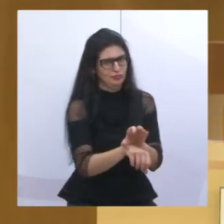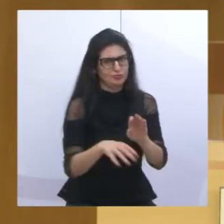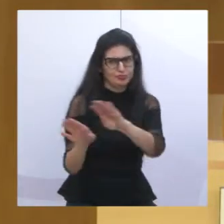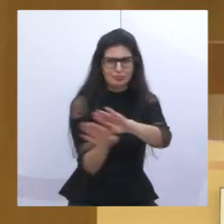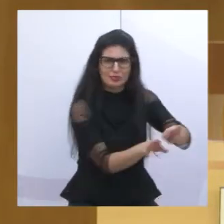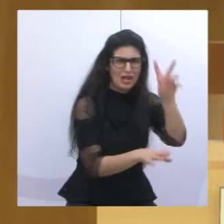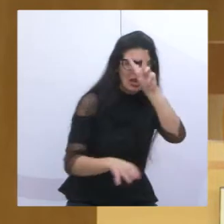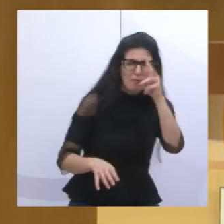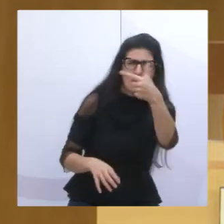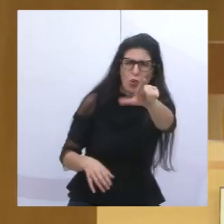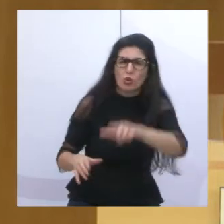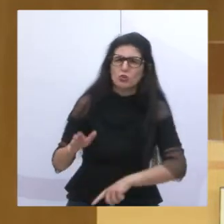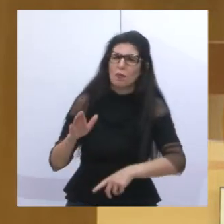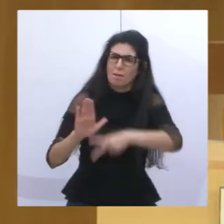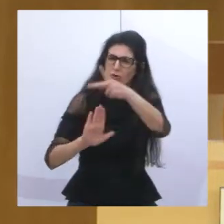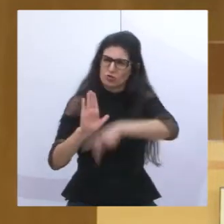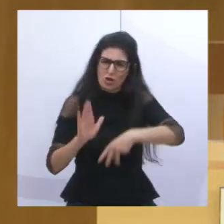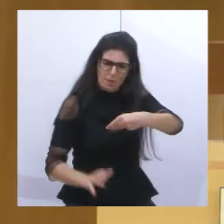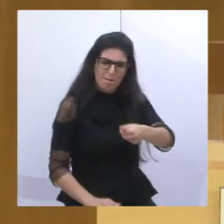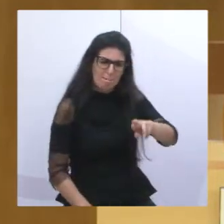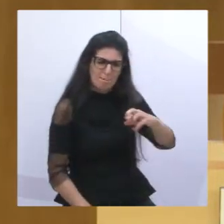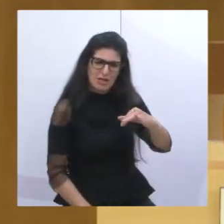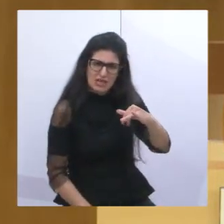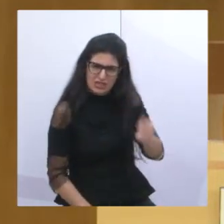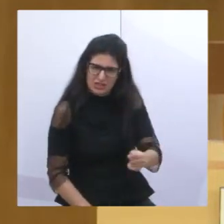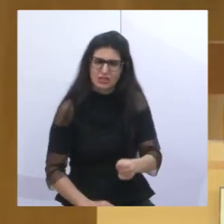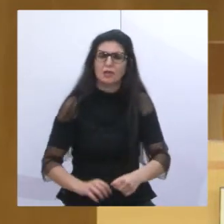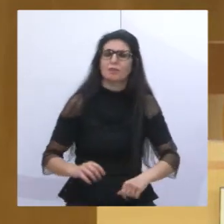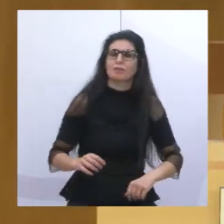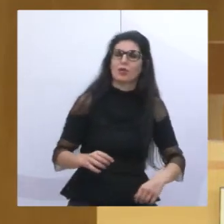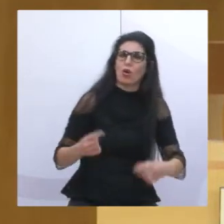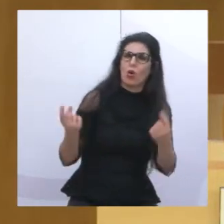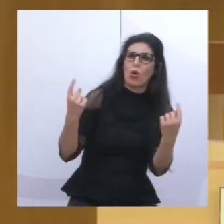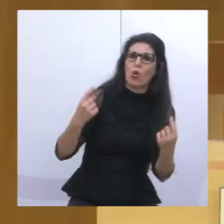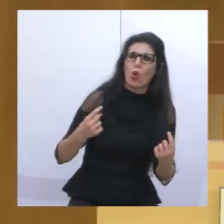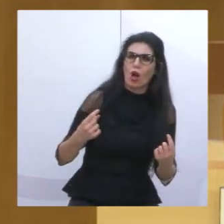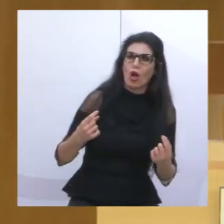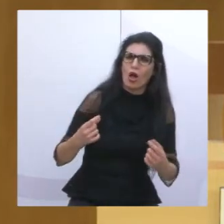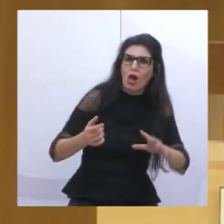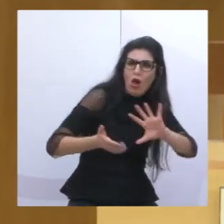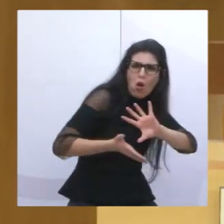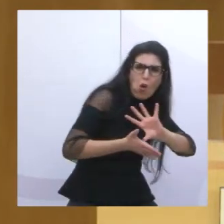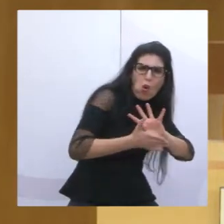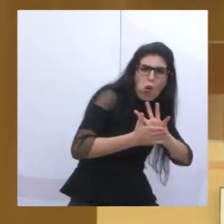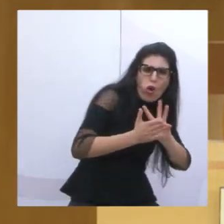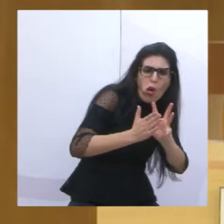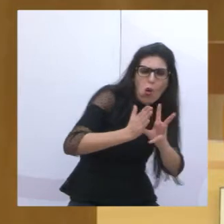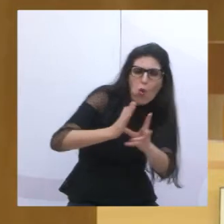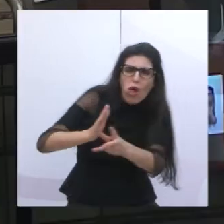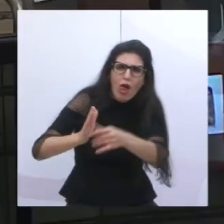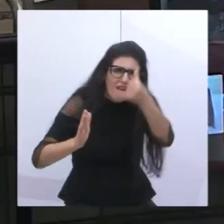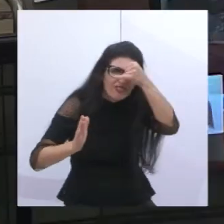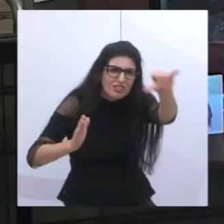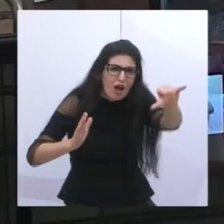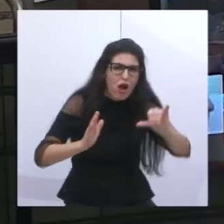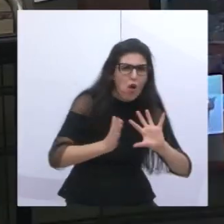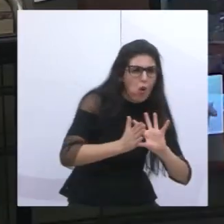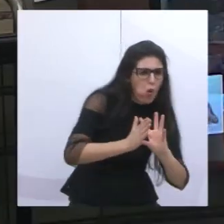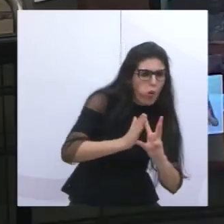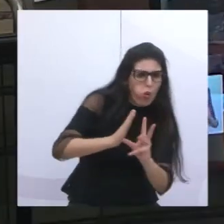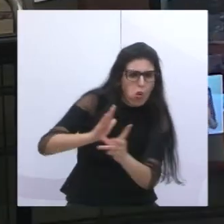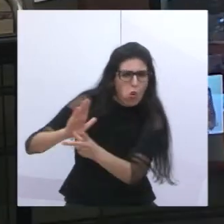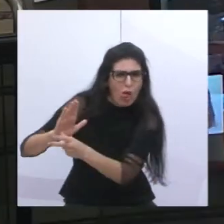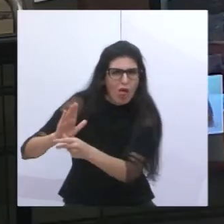da doutora Márcia, que falava aqui de anticorrupção, também foi derrubado lá em cima. Então, aprovaram um projeto aqui sem